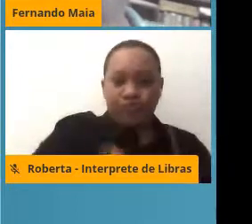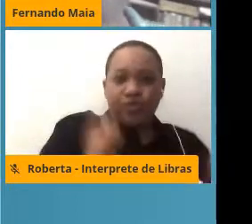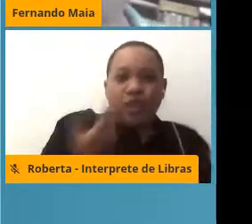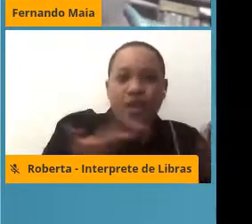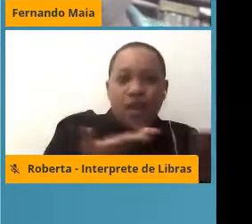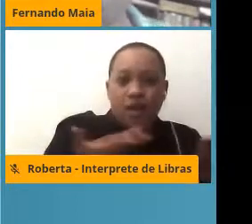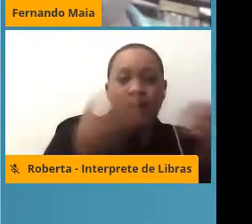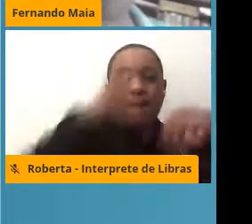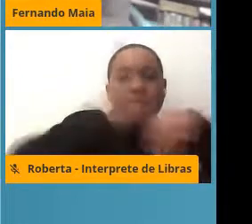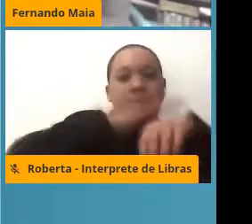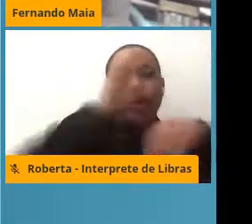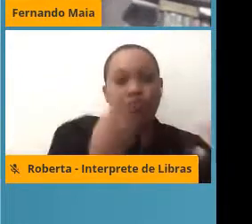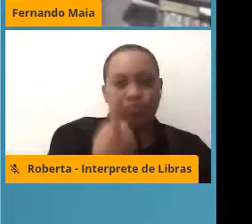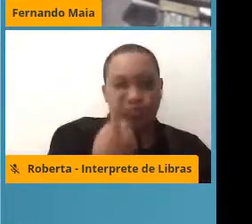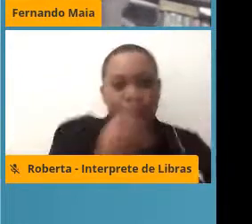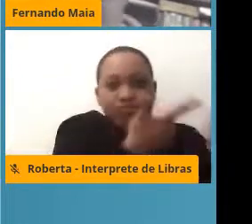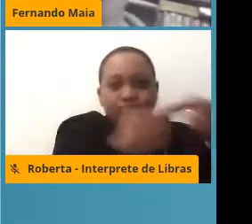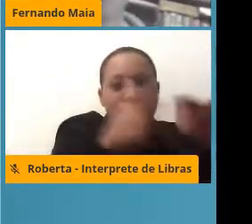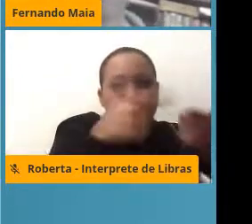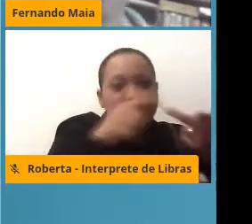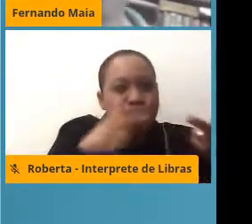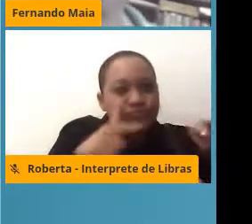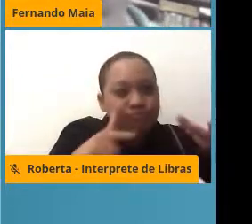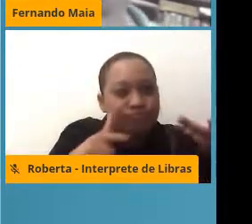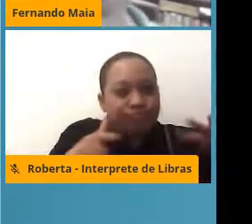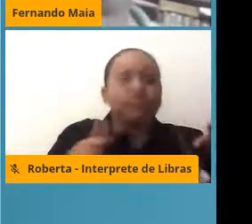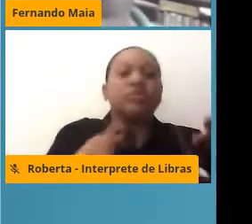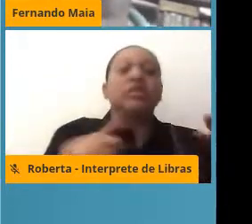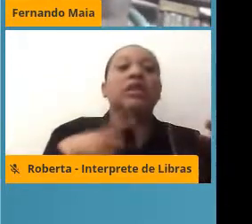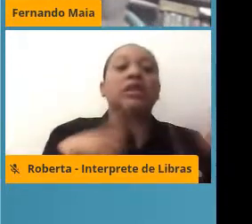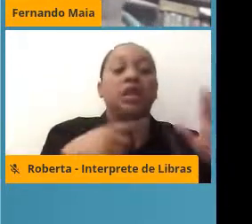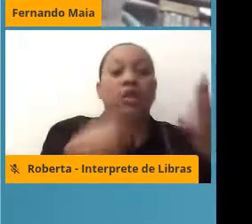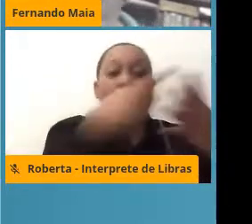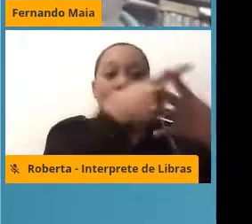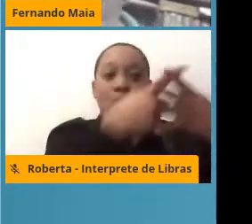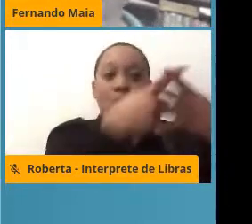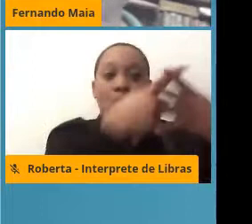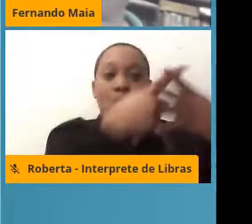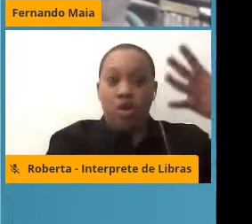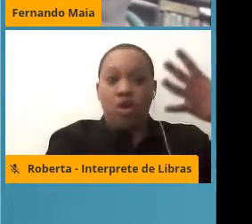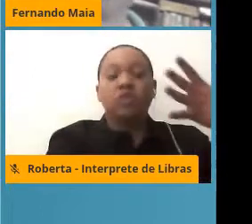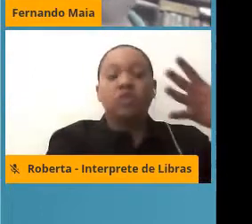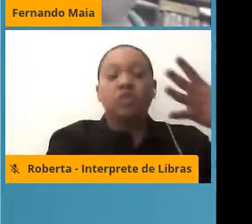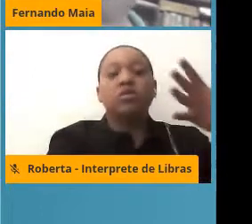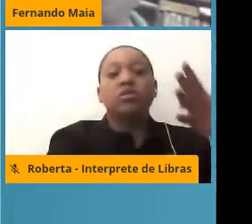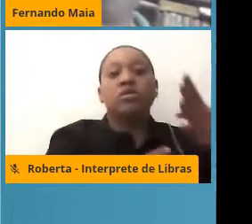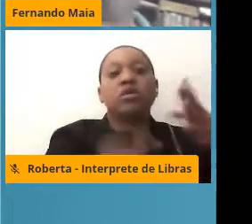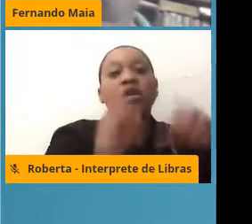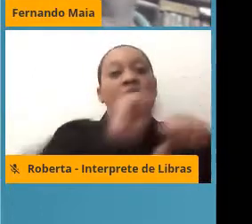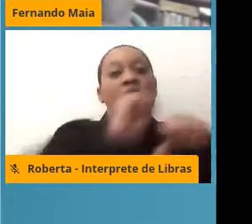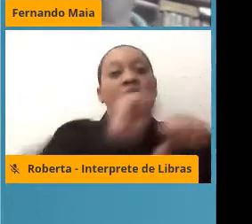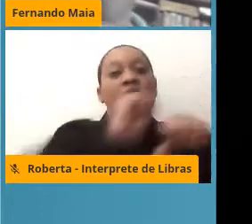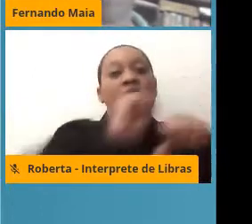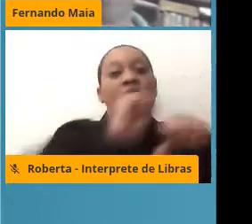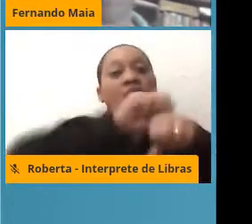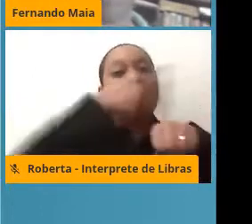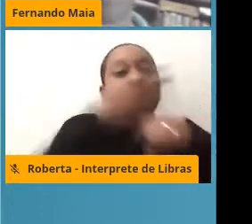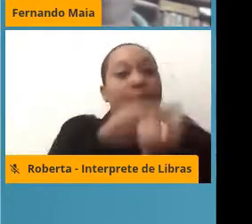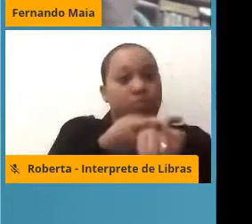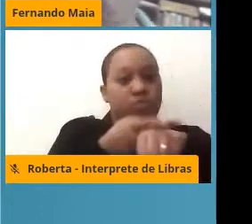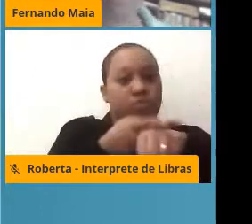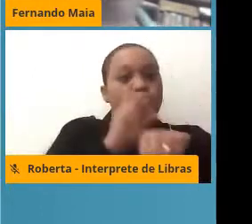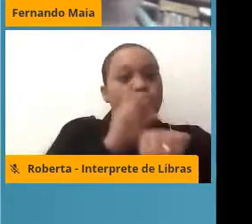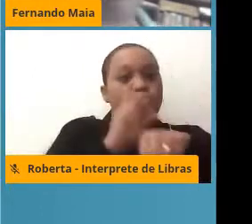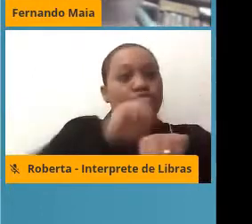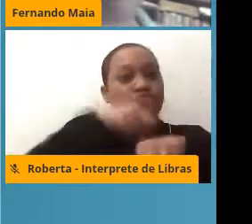apenas mais um deles, certo? Há 4 hipóteses que explicam o surgimento desse